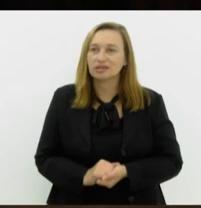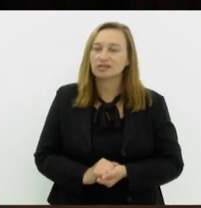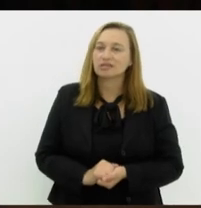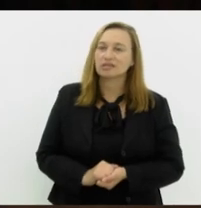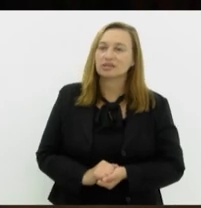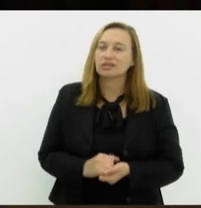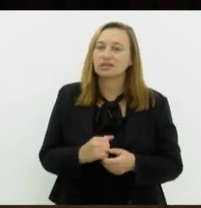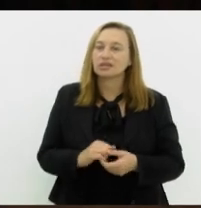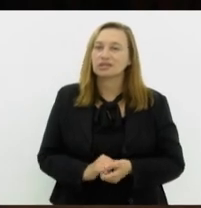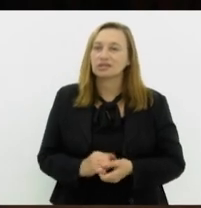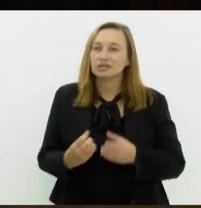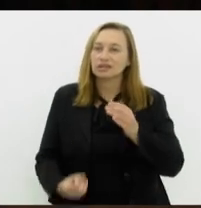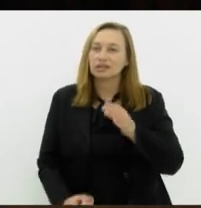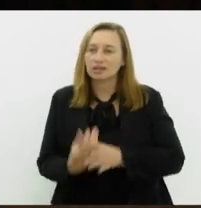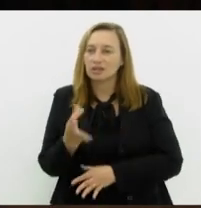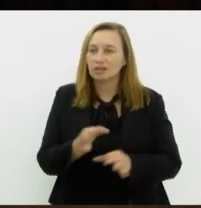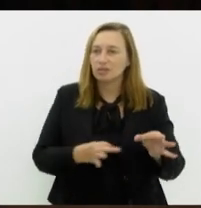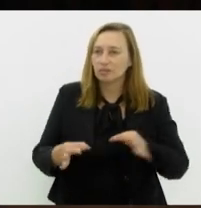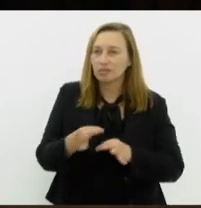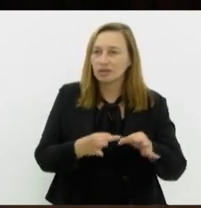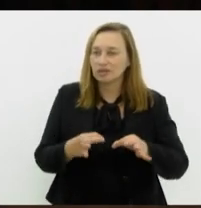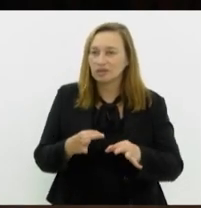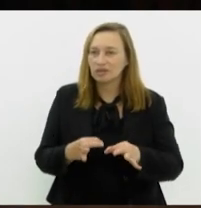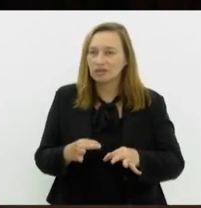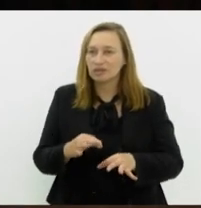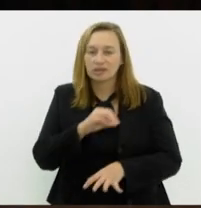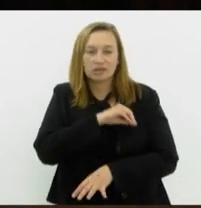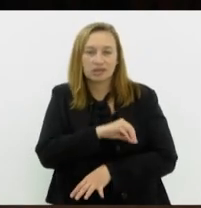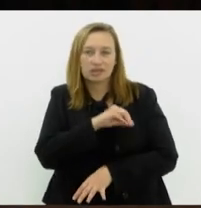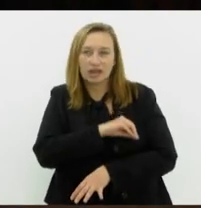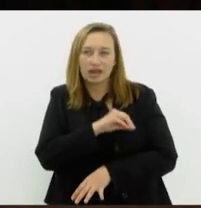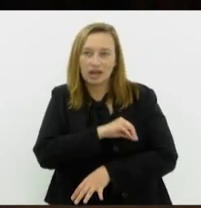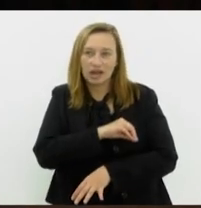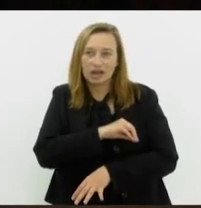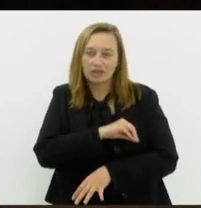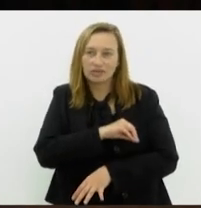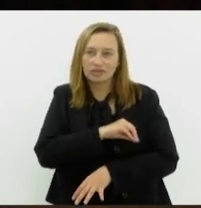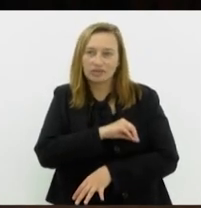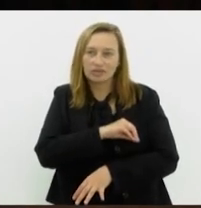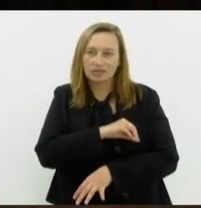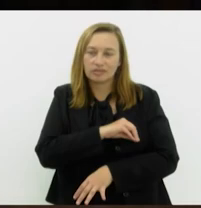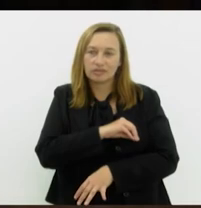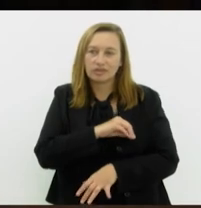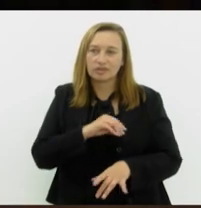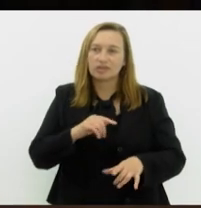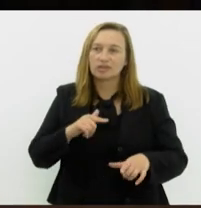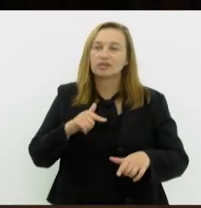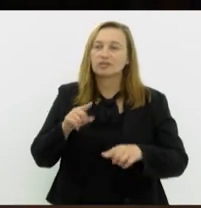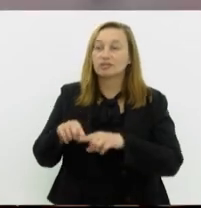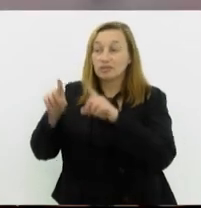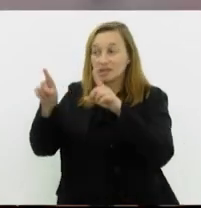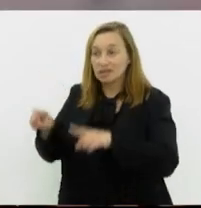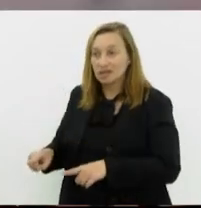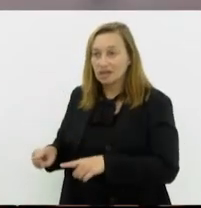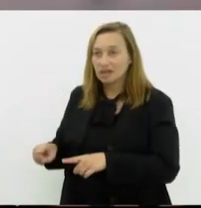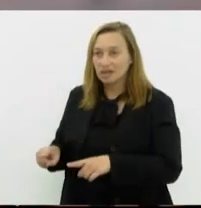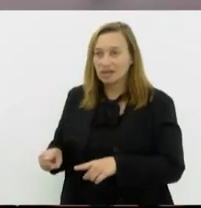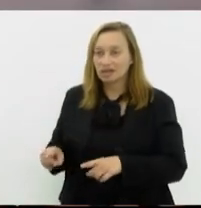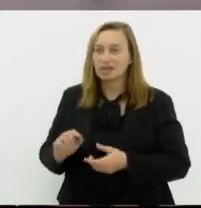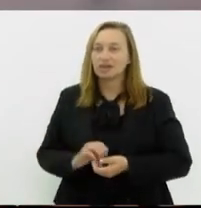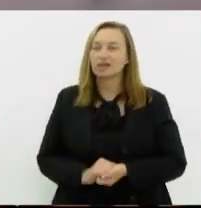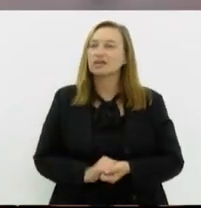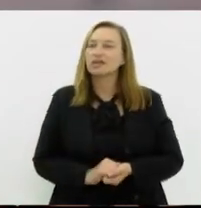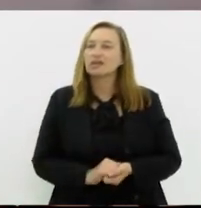implantação do plano de cargos, carreira e remuneração dos servidores das carreiras